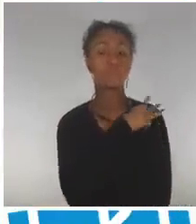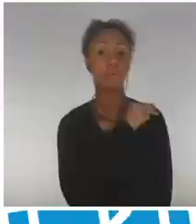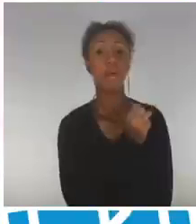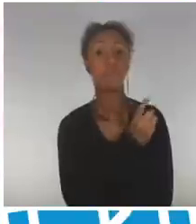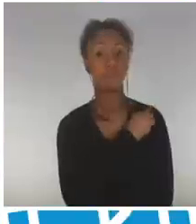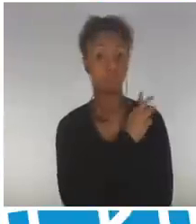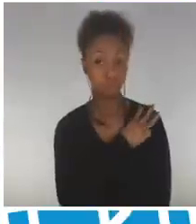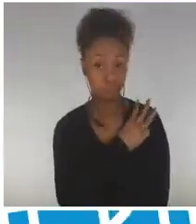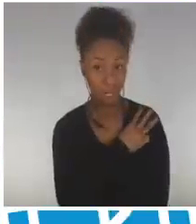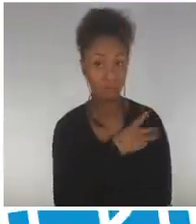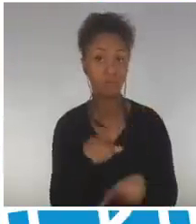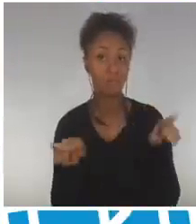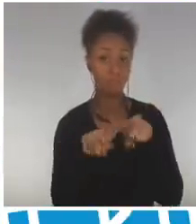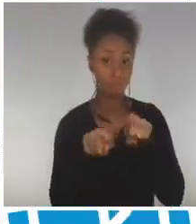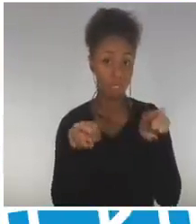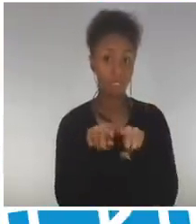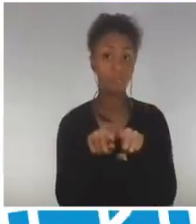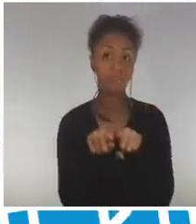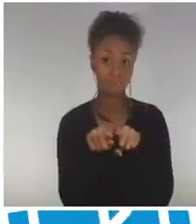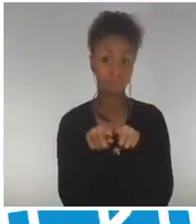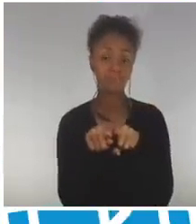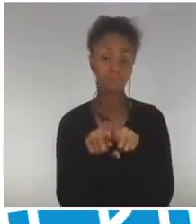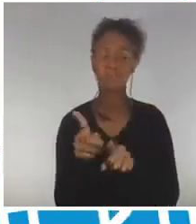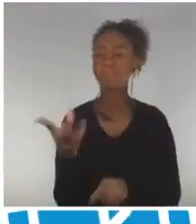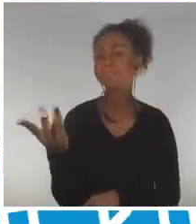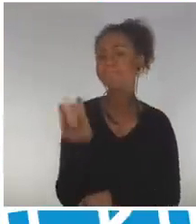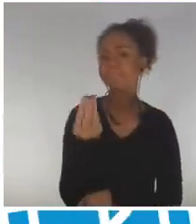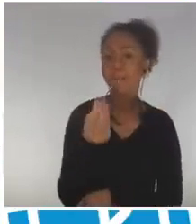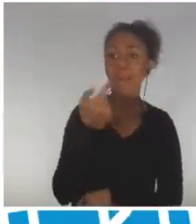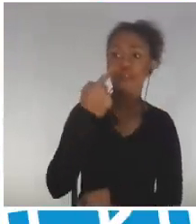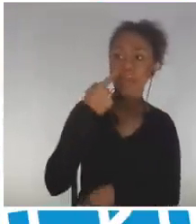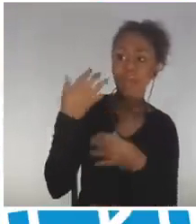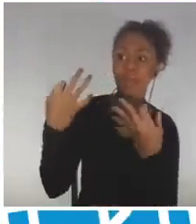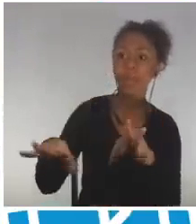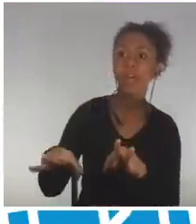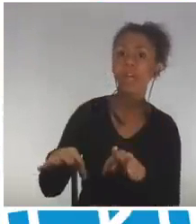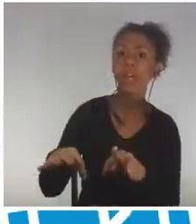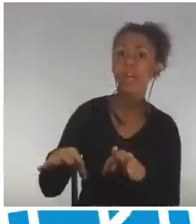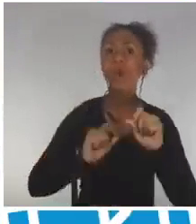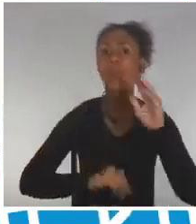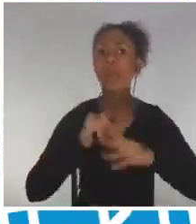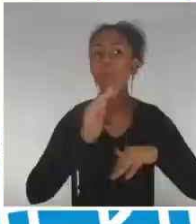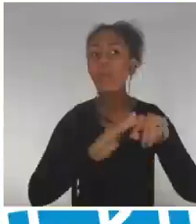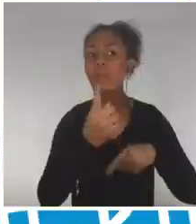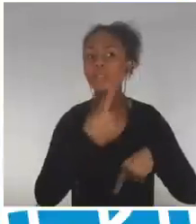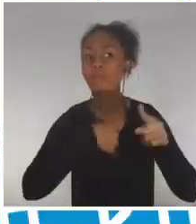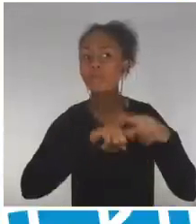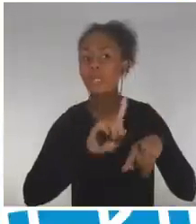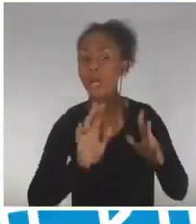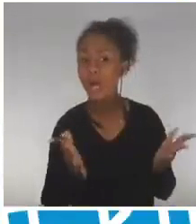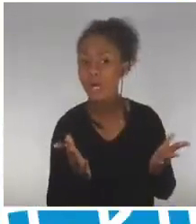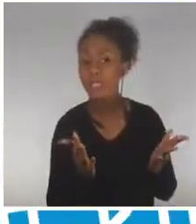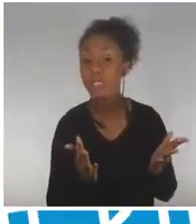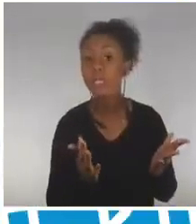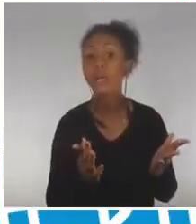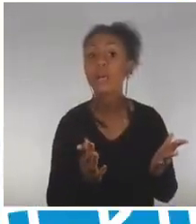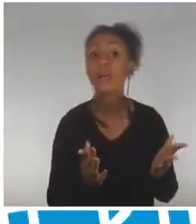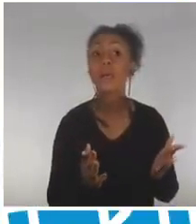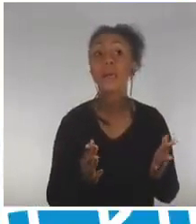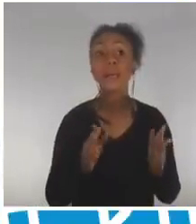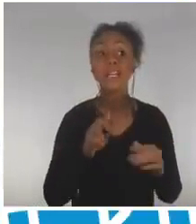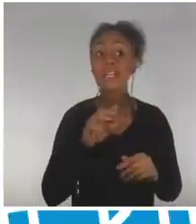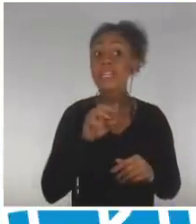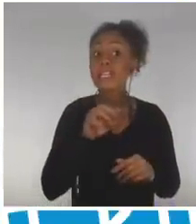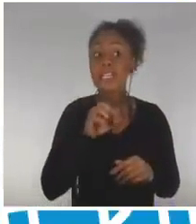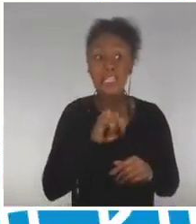ensino médio, para determinar quais são as habilidades estruturantes sem as quais o estudante não